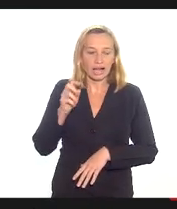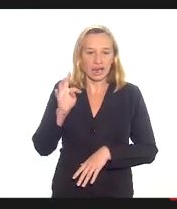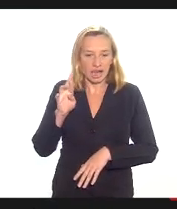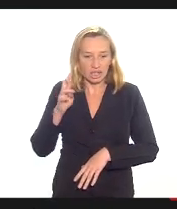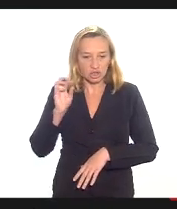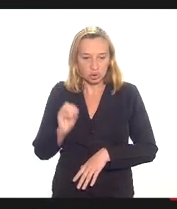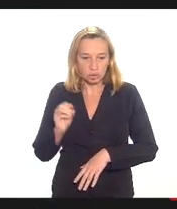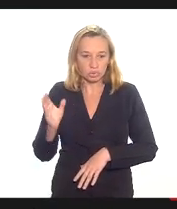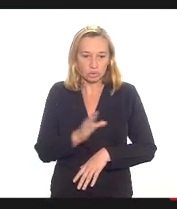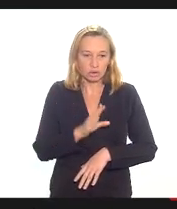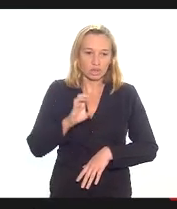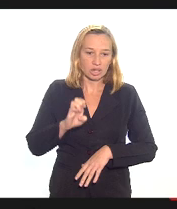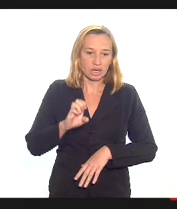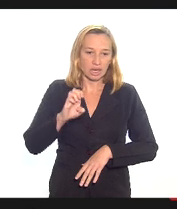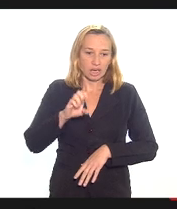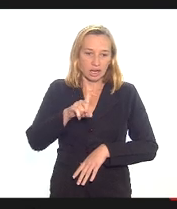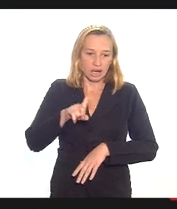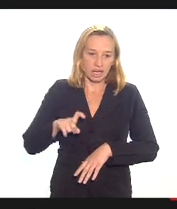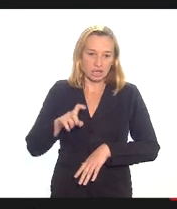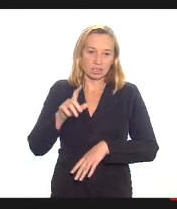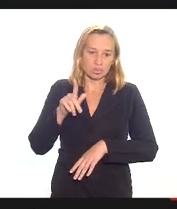eu entendi que houve uma dúvida